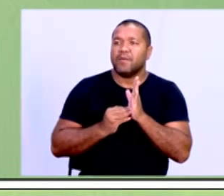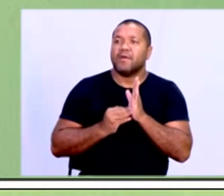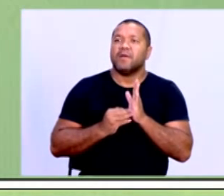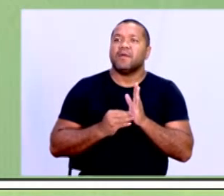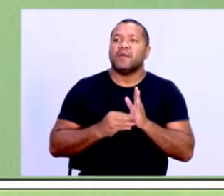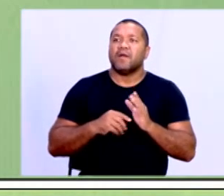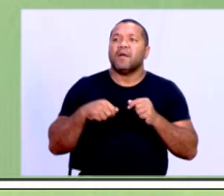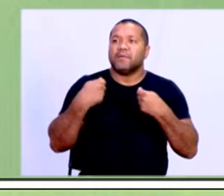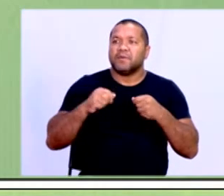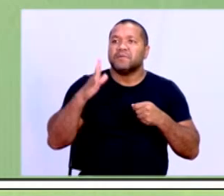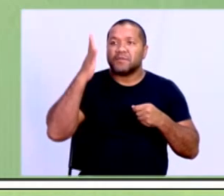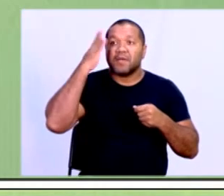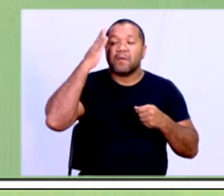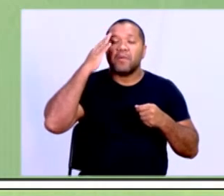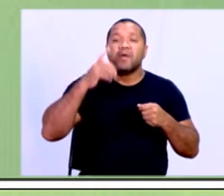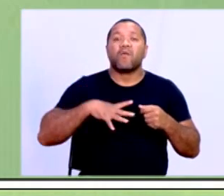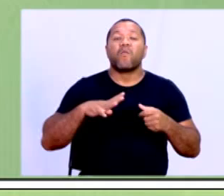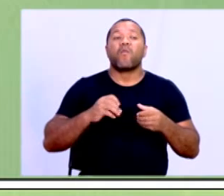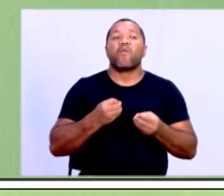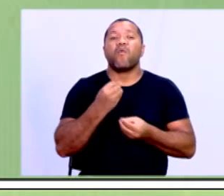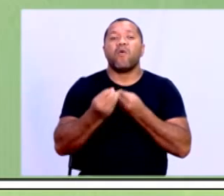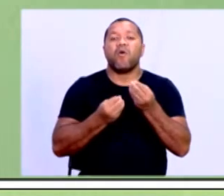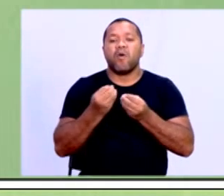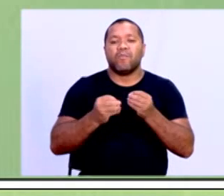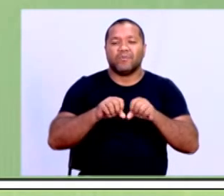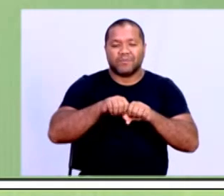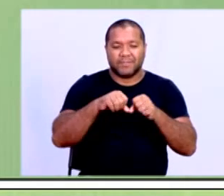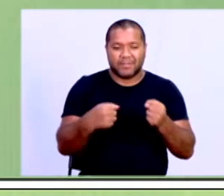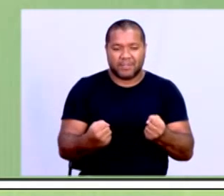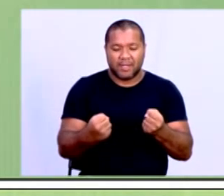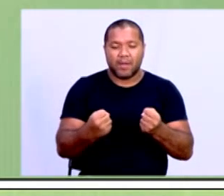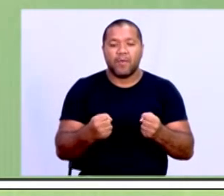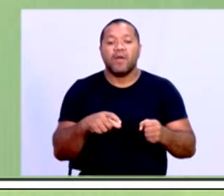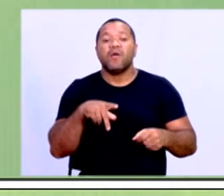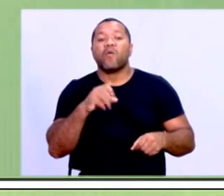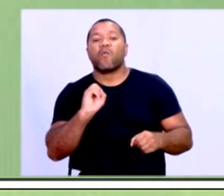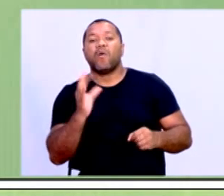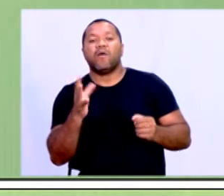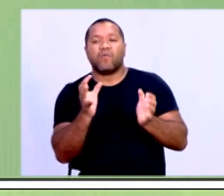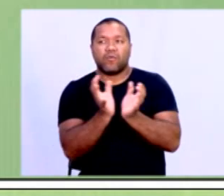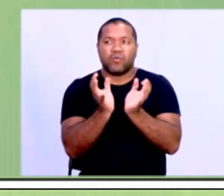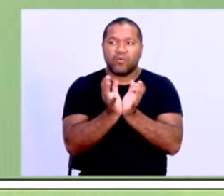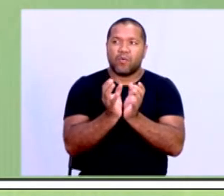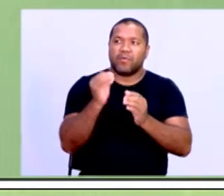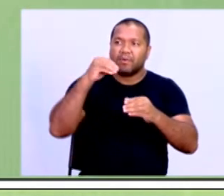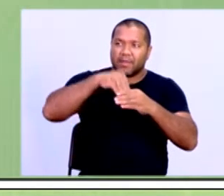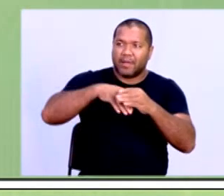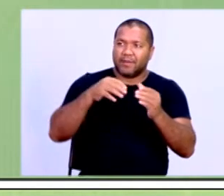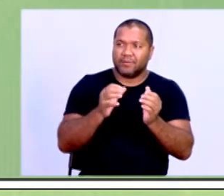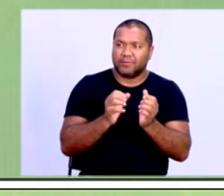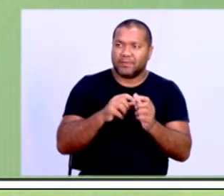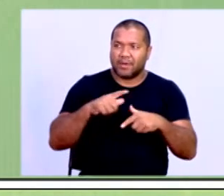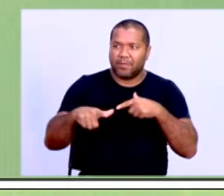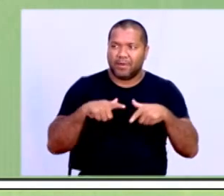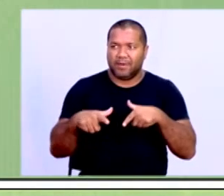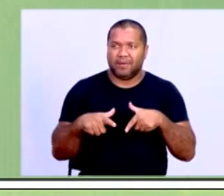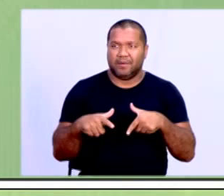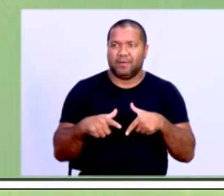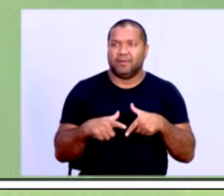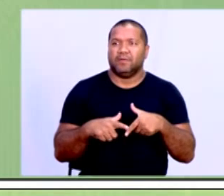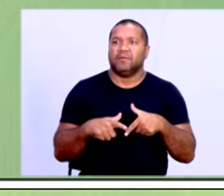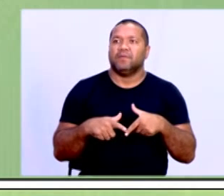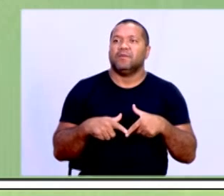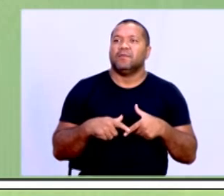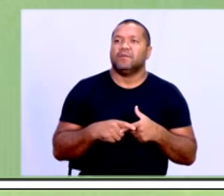A equipe é muito importante na parte do desenvolvimento de um software. Rastreabilidade e relatórios com